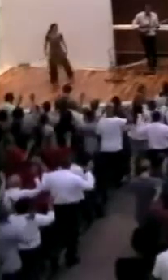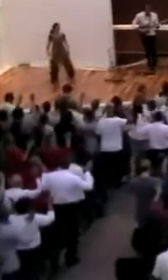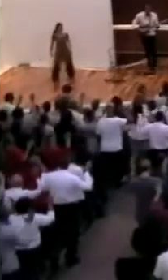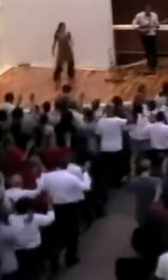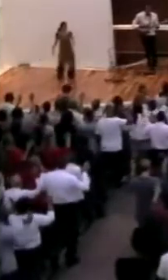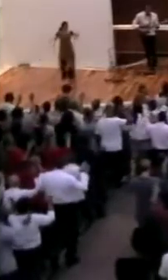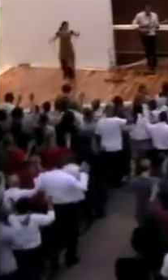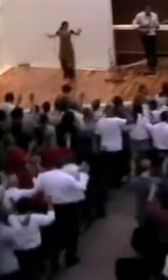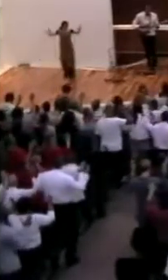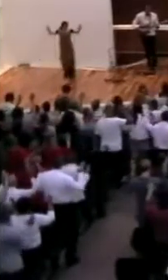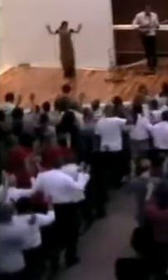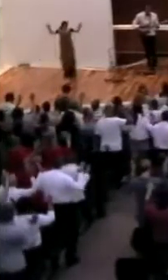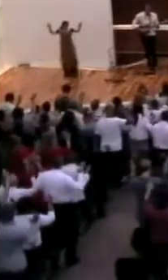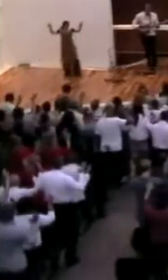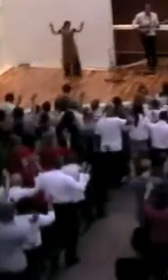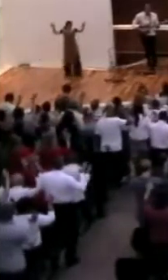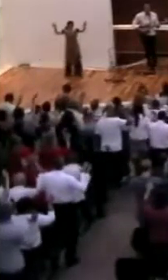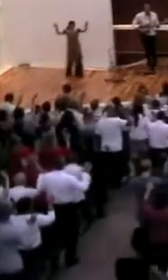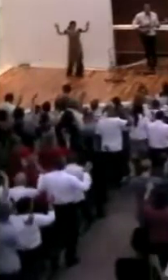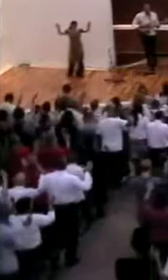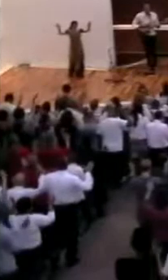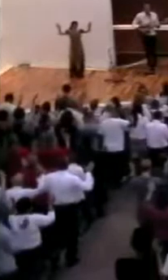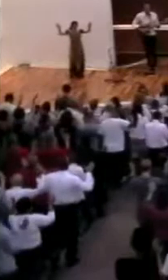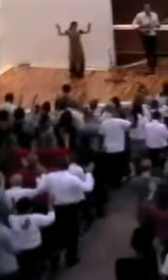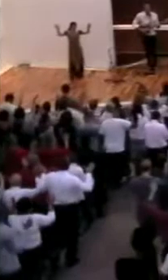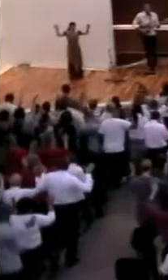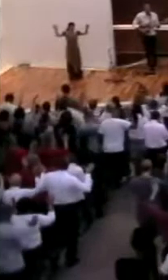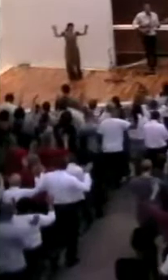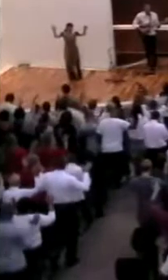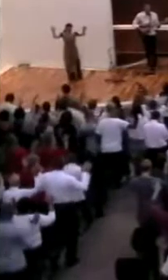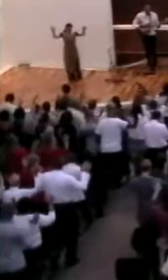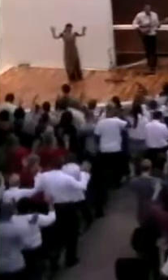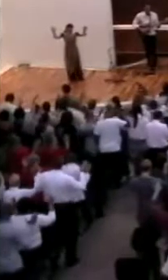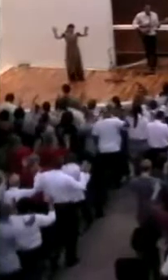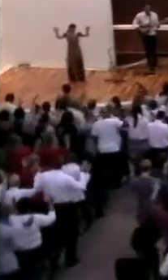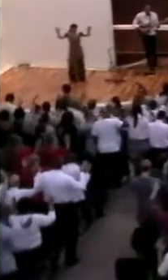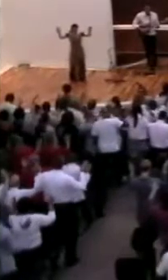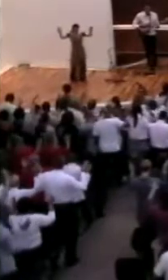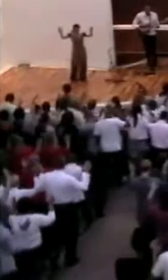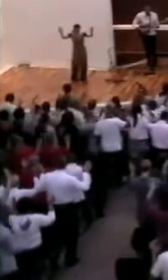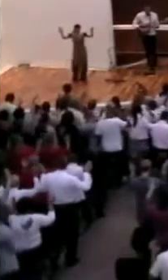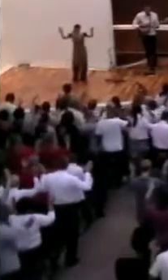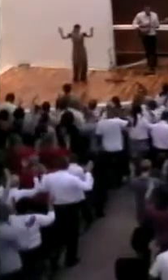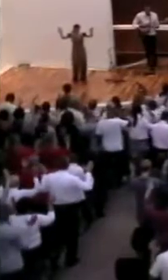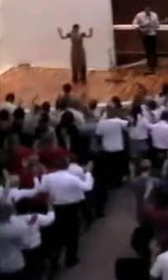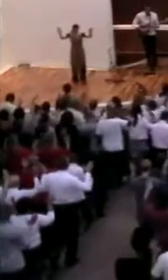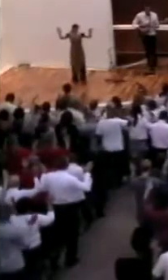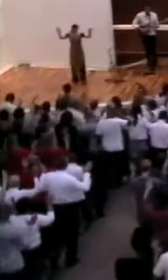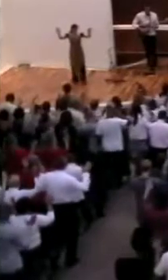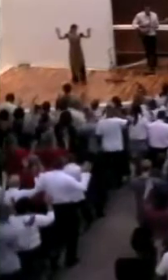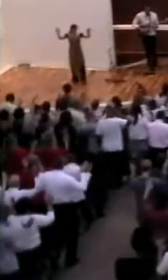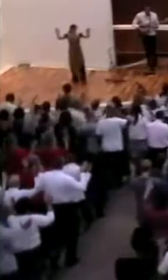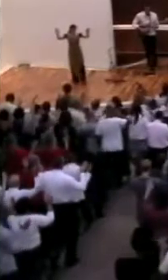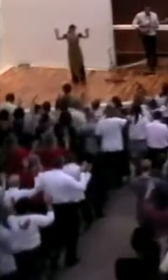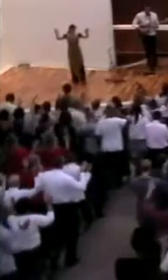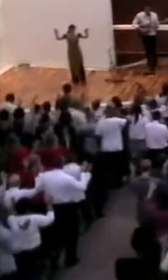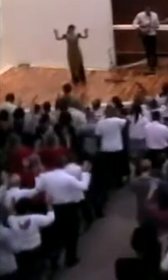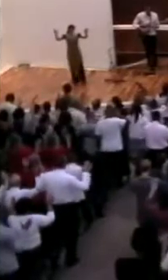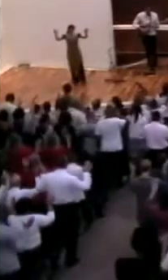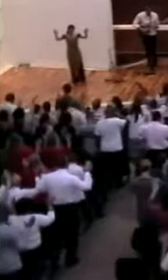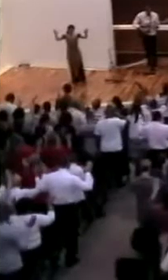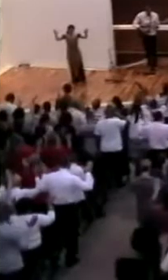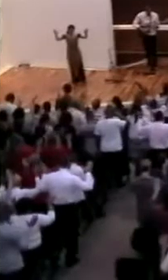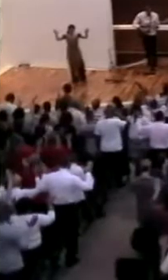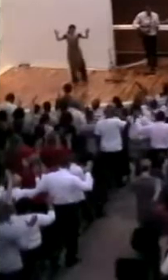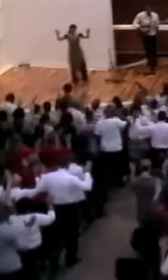Ó Deus, em nome de Jesus, os teus ministros, Senhor, já oraram, já impuseram as mãos.